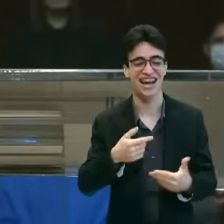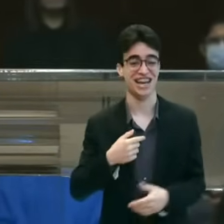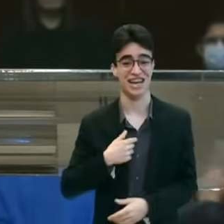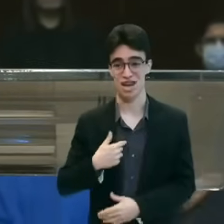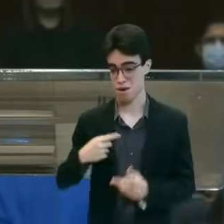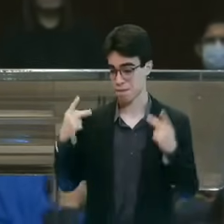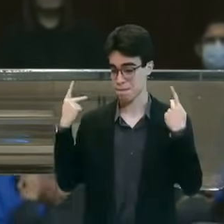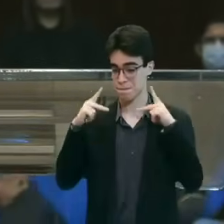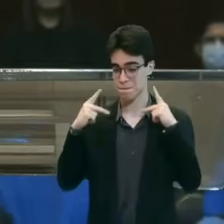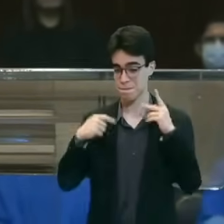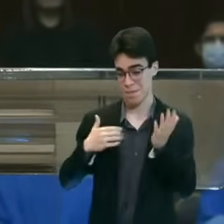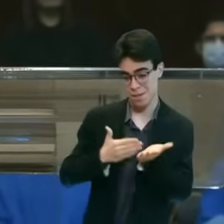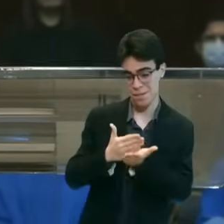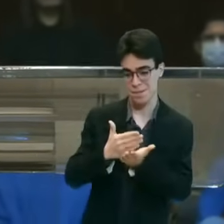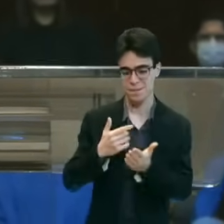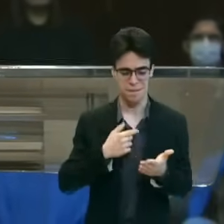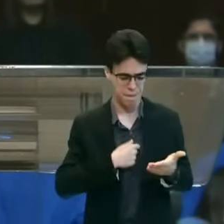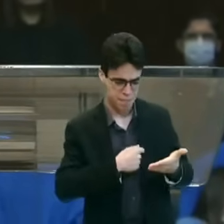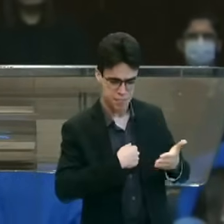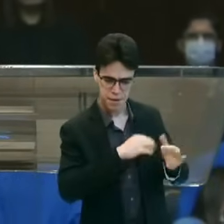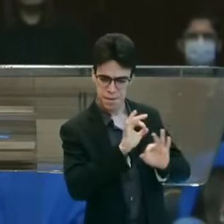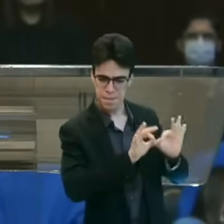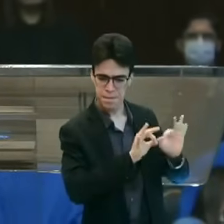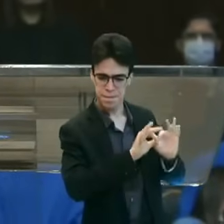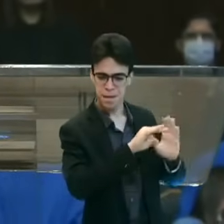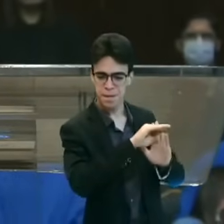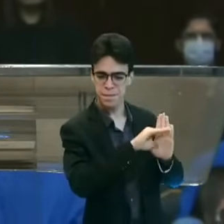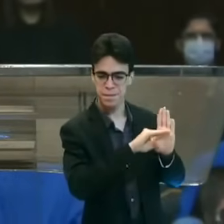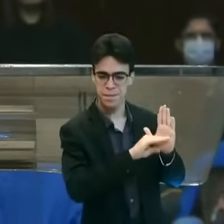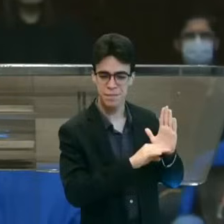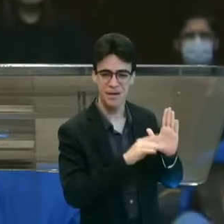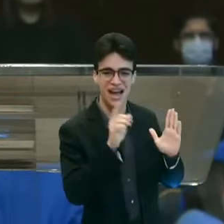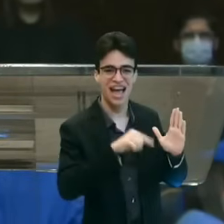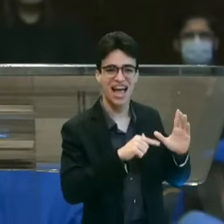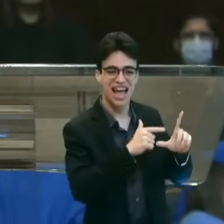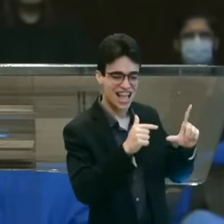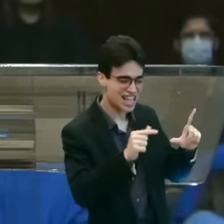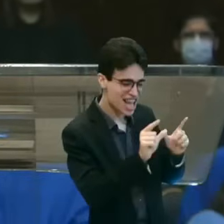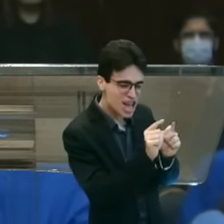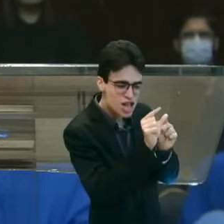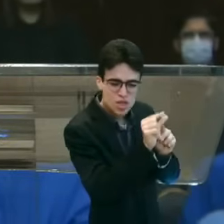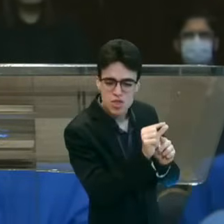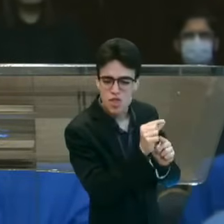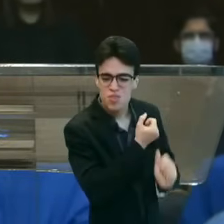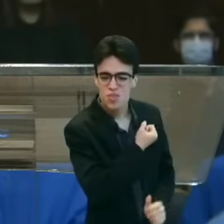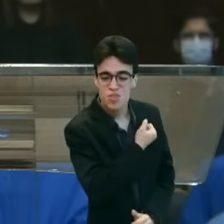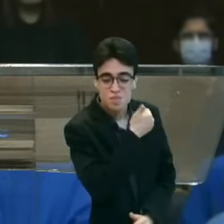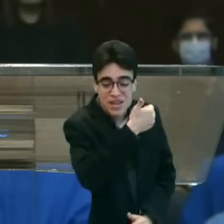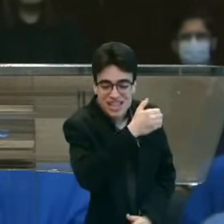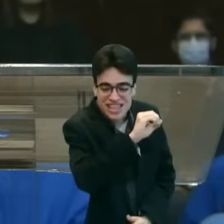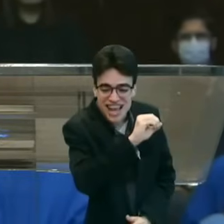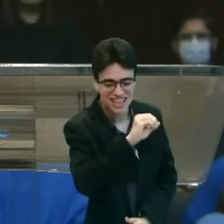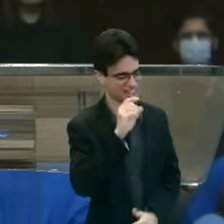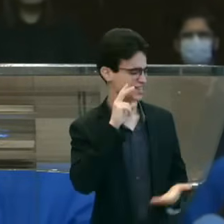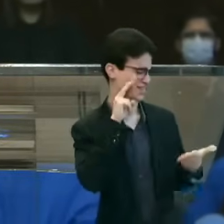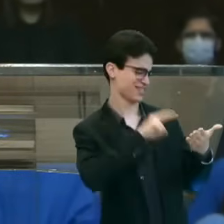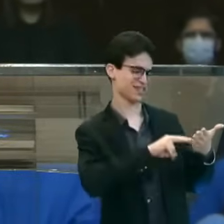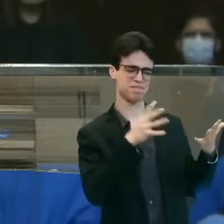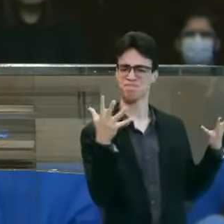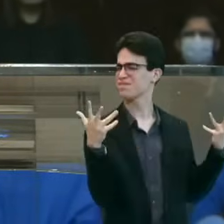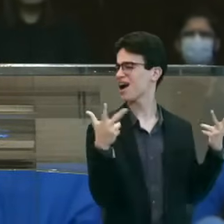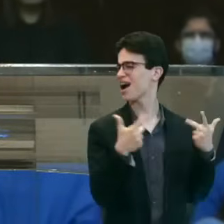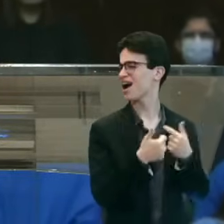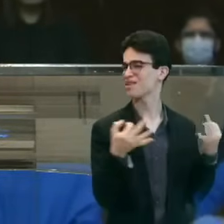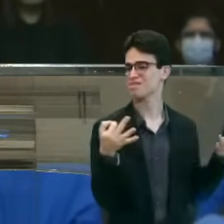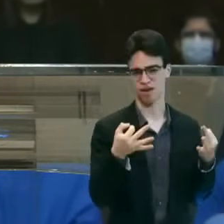a pregar, eu preparava o sermão com a letrinha do corpo 10. Maravilha,